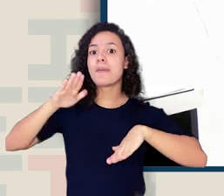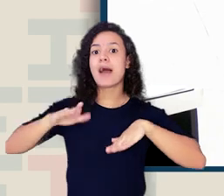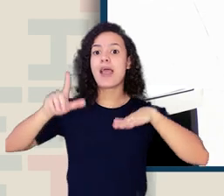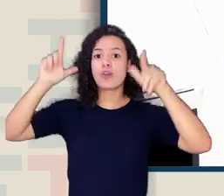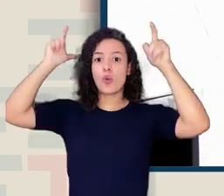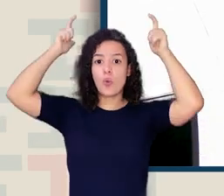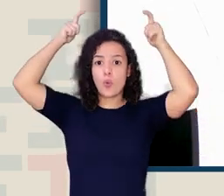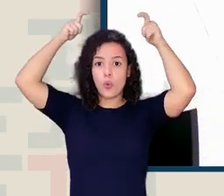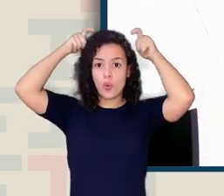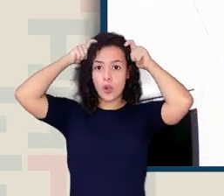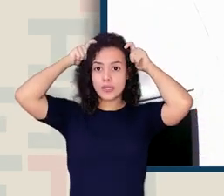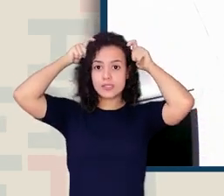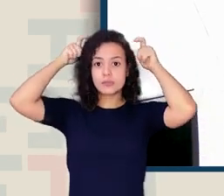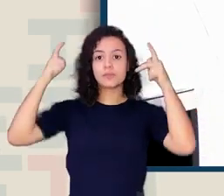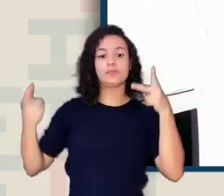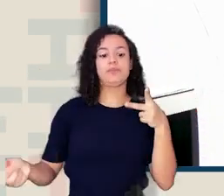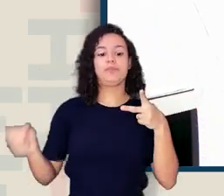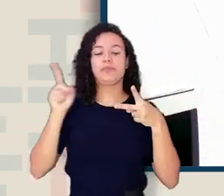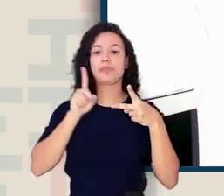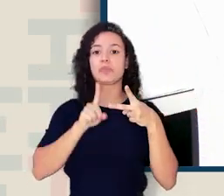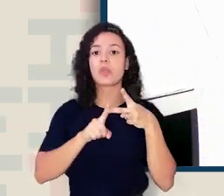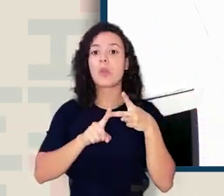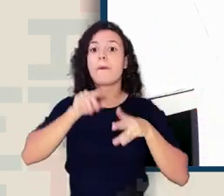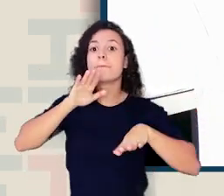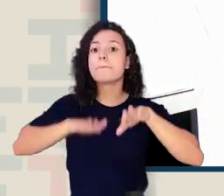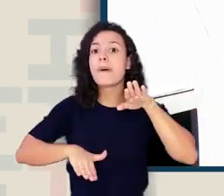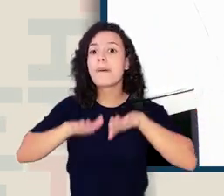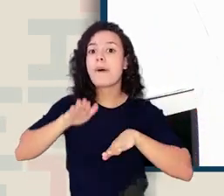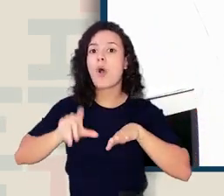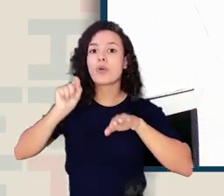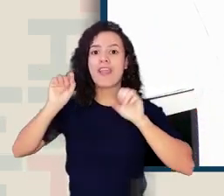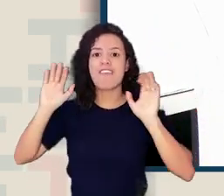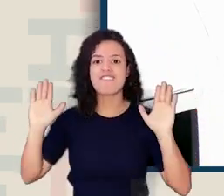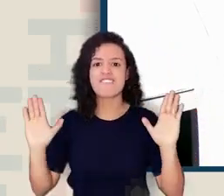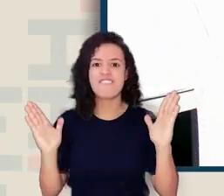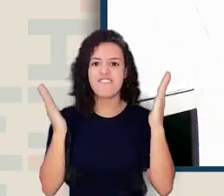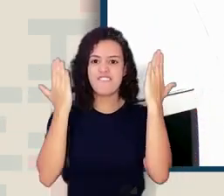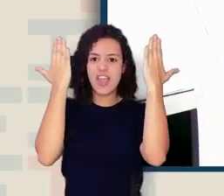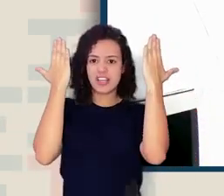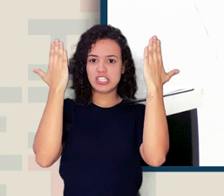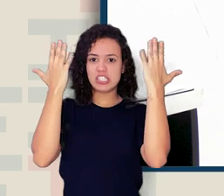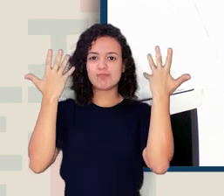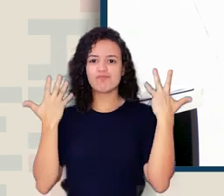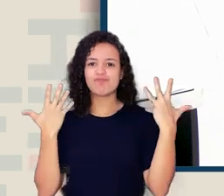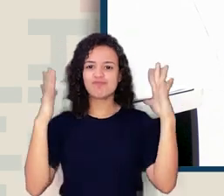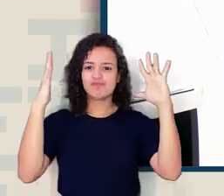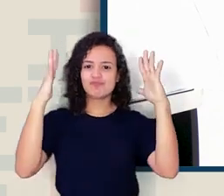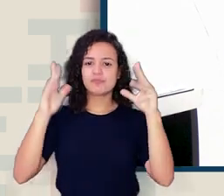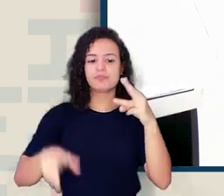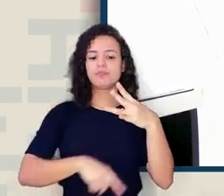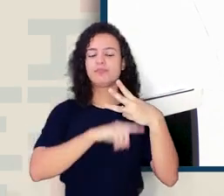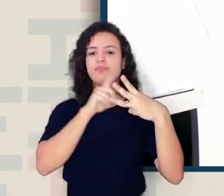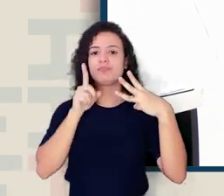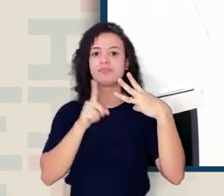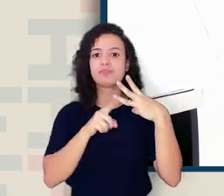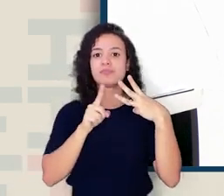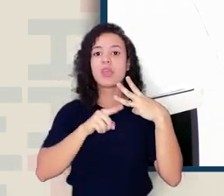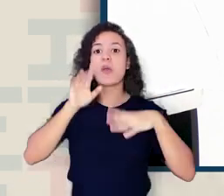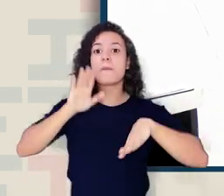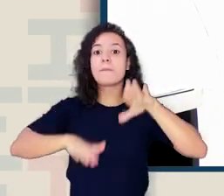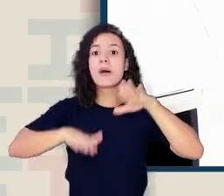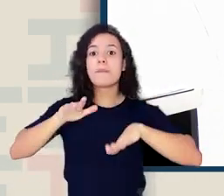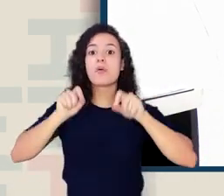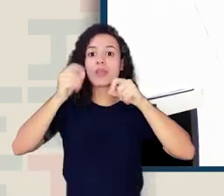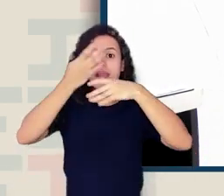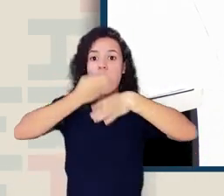de coroação. Segundo, os toques de festividades. E, por fim, o